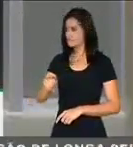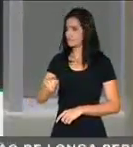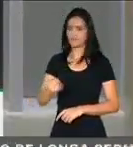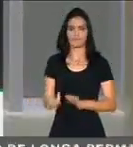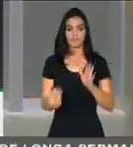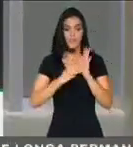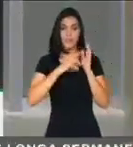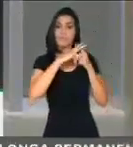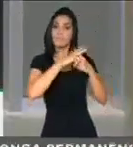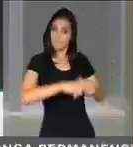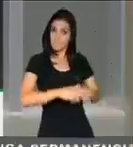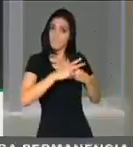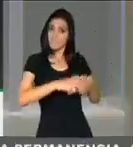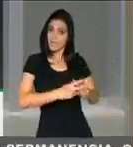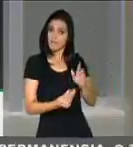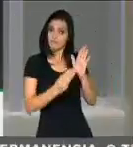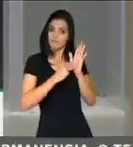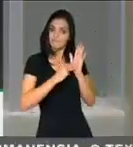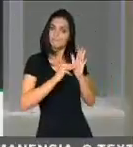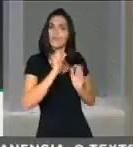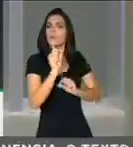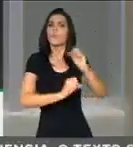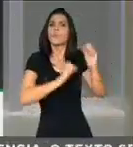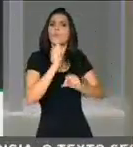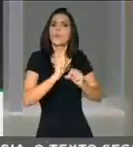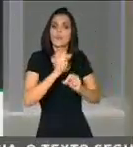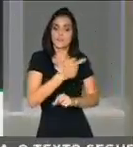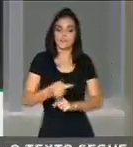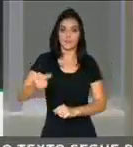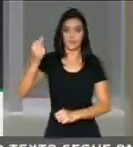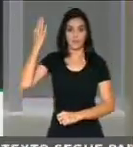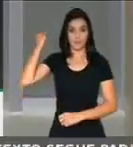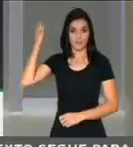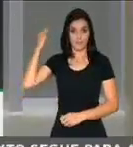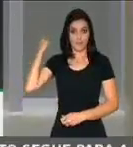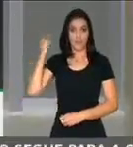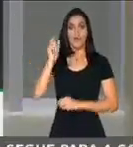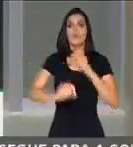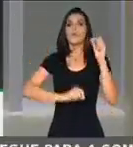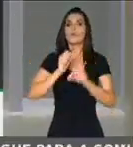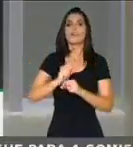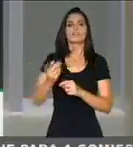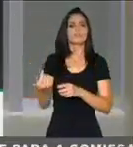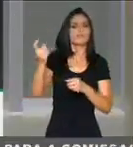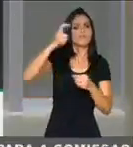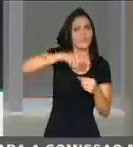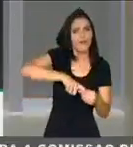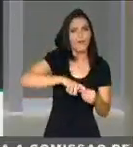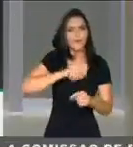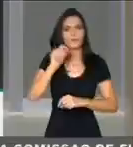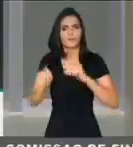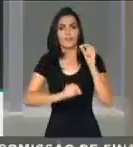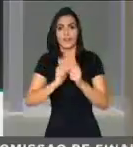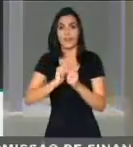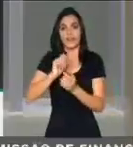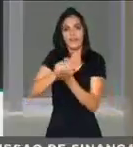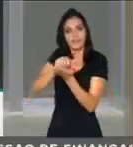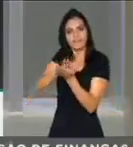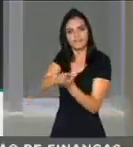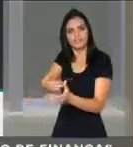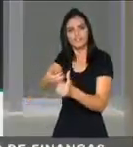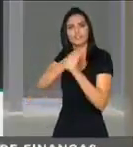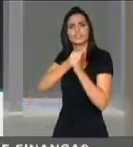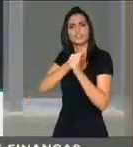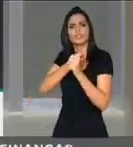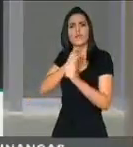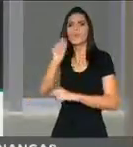emenda, né, no apagar das luzes da semana passada, onde a gente recupera o rebatimento das